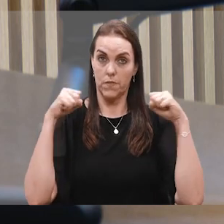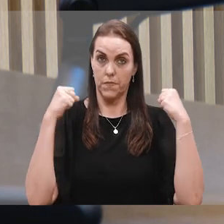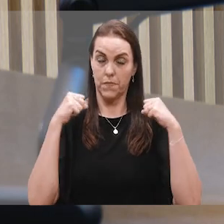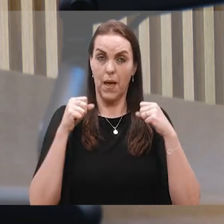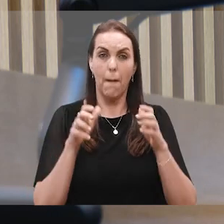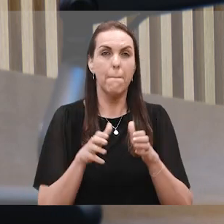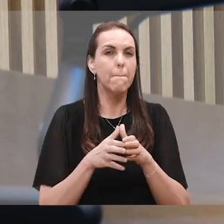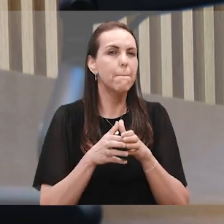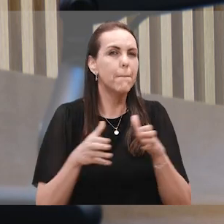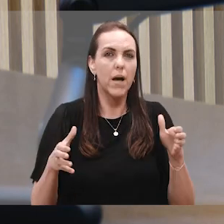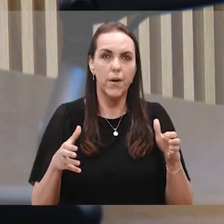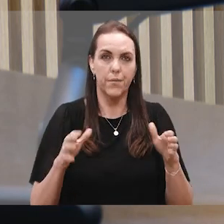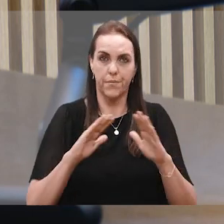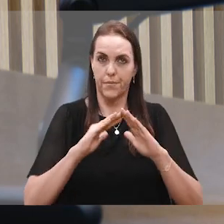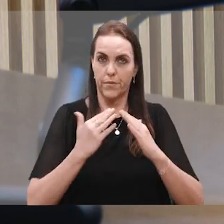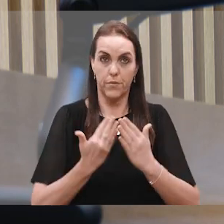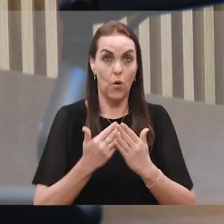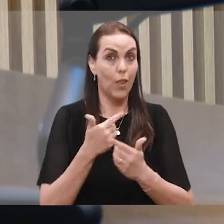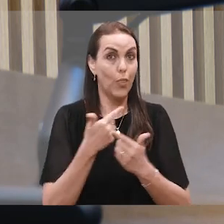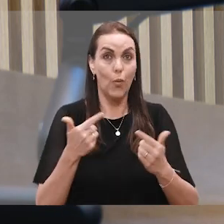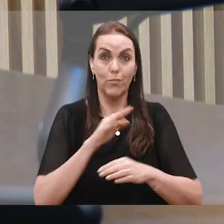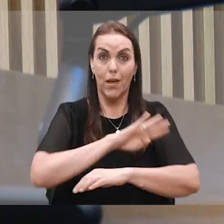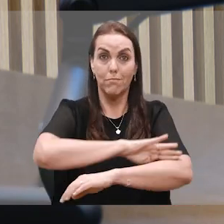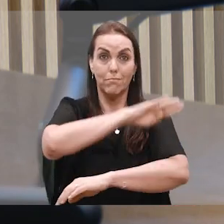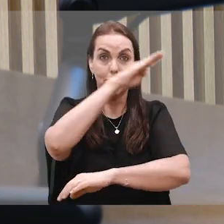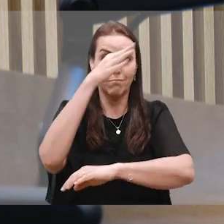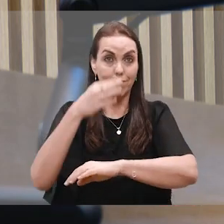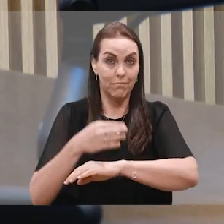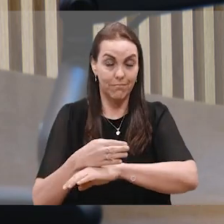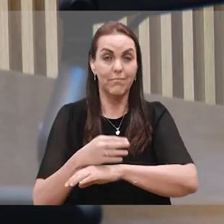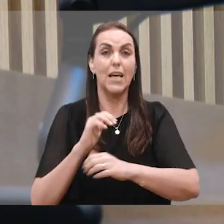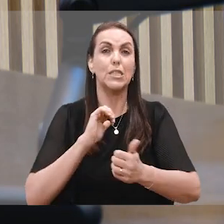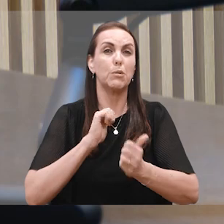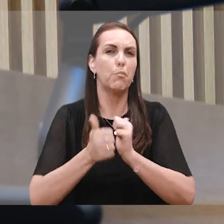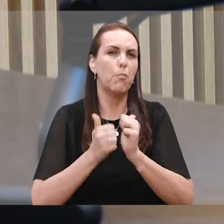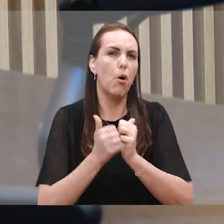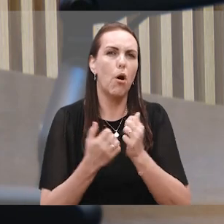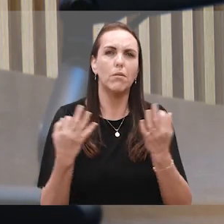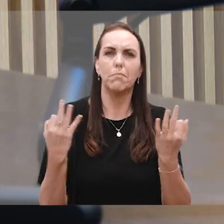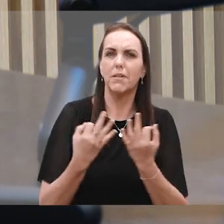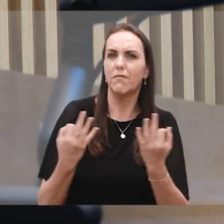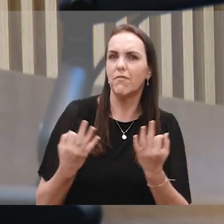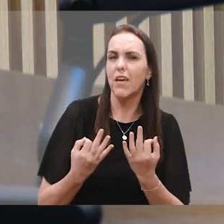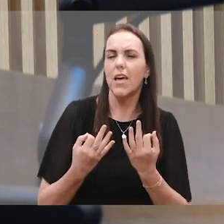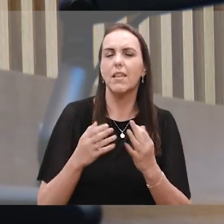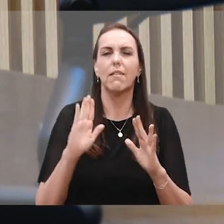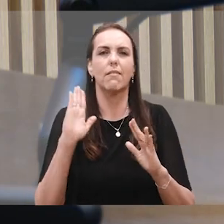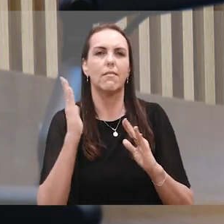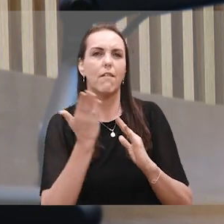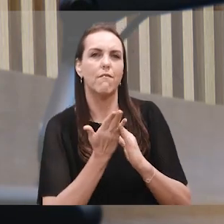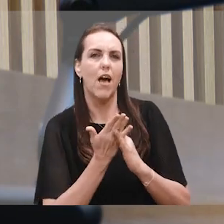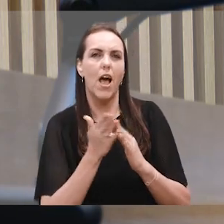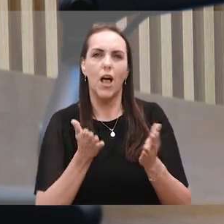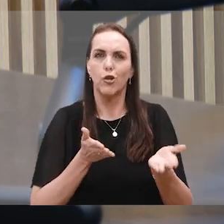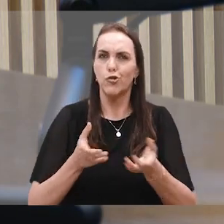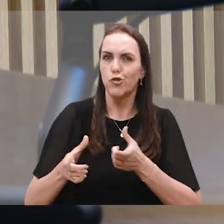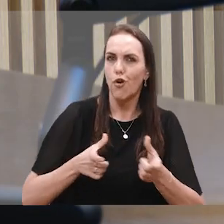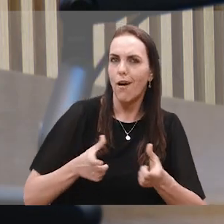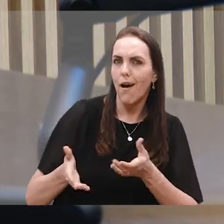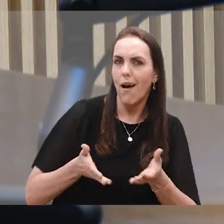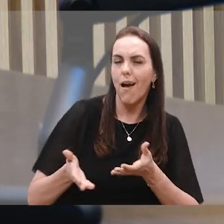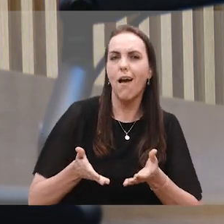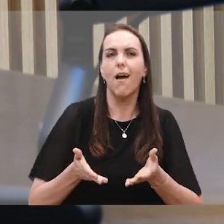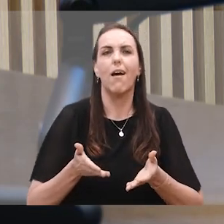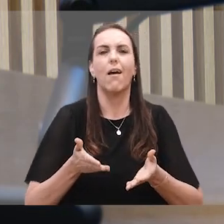física. Aí a maioria das escolas não tem uma quadra de esporte adequada para eles jogarem no intervalo, ou nos finais